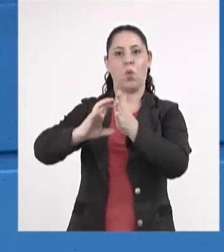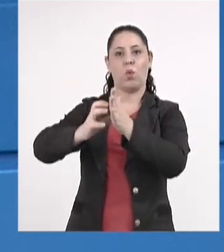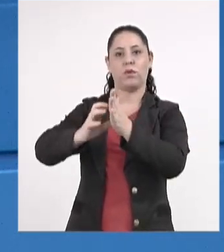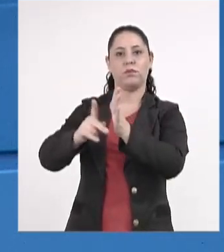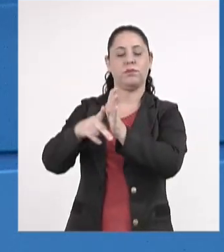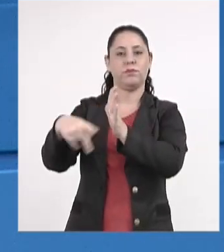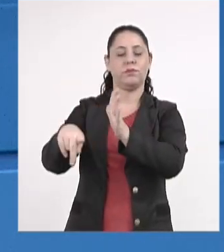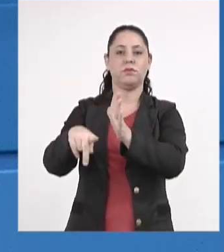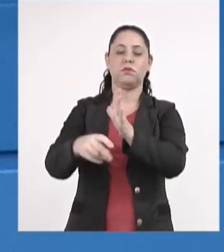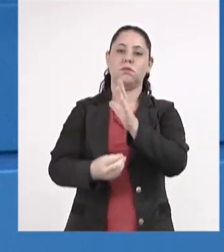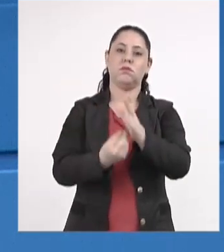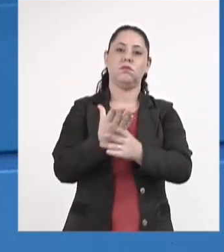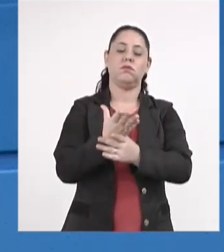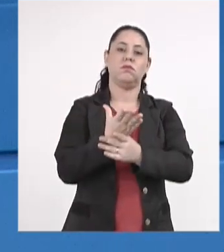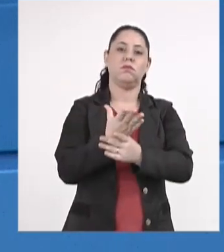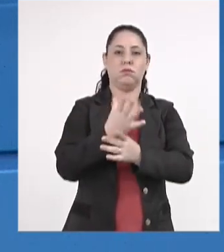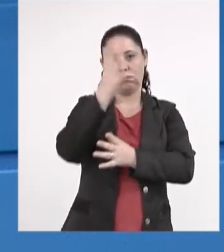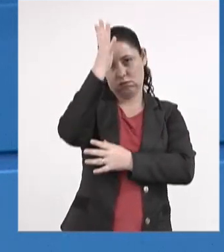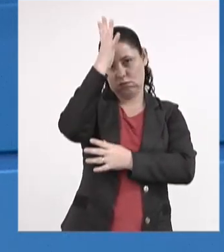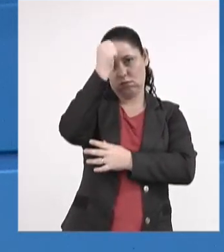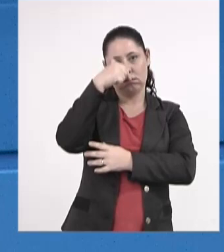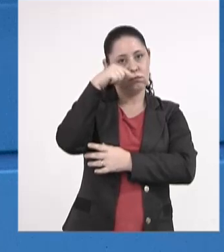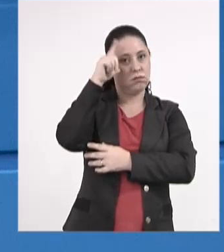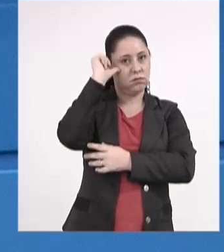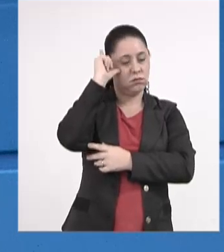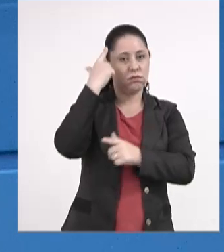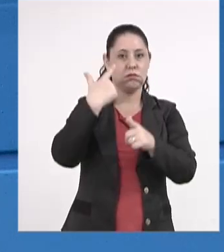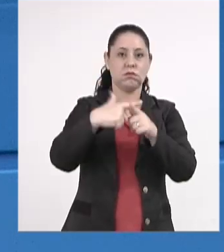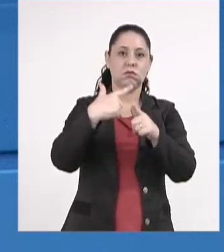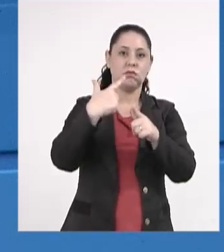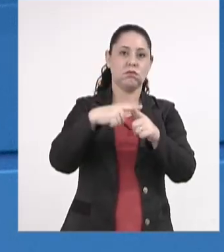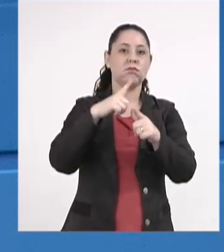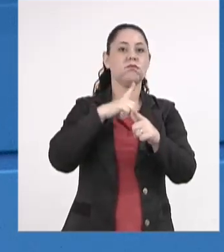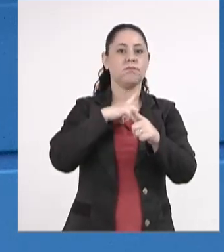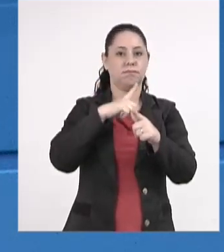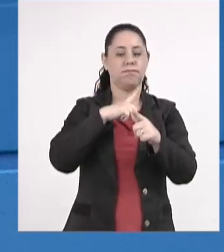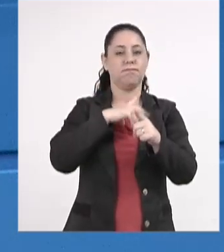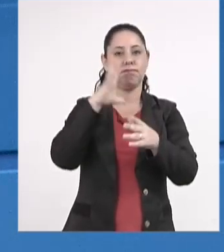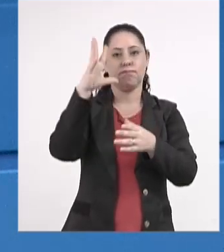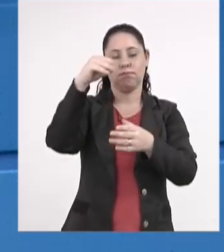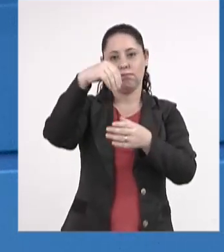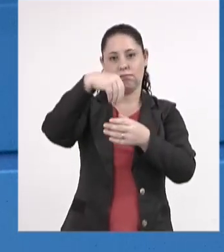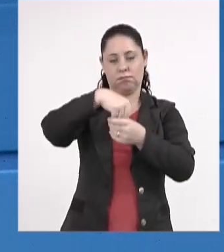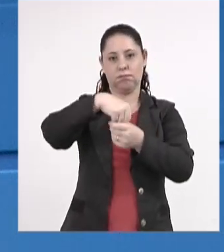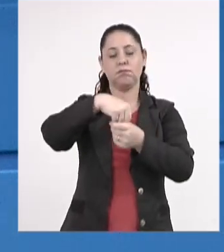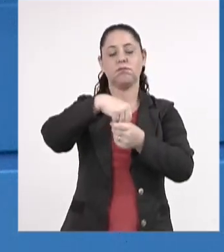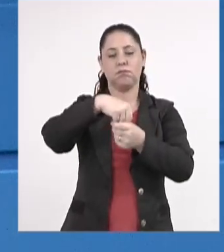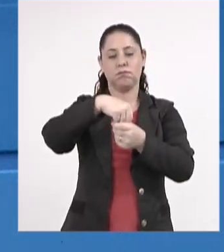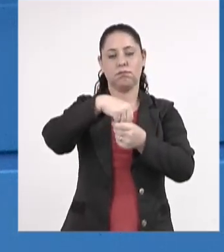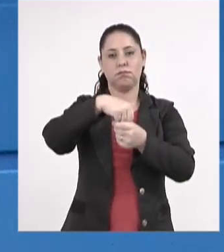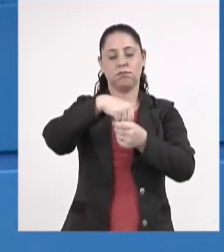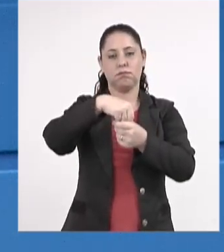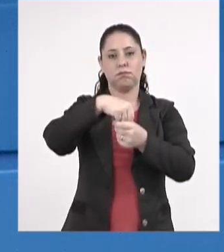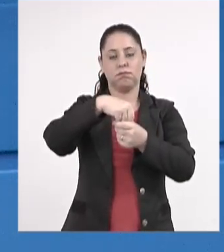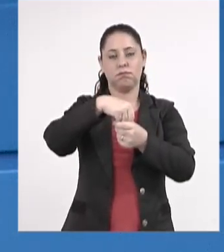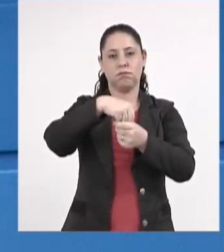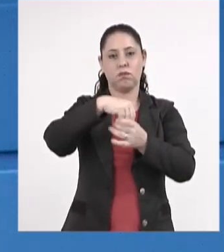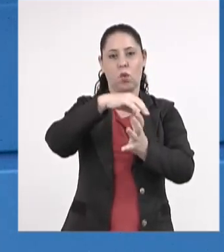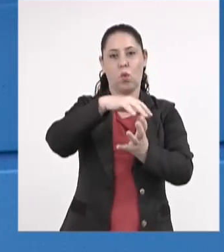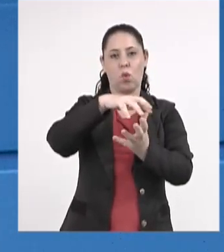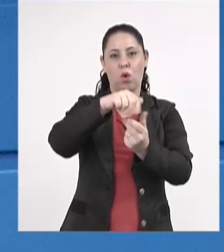a existência dessa decisão de ontem é porque existe dentro do nosso